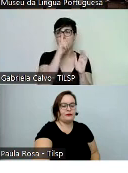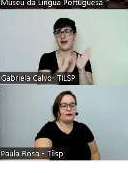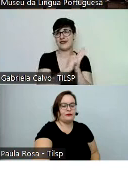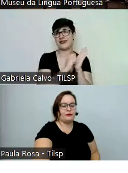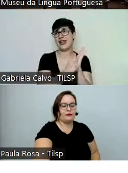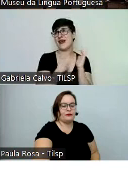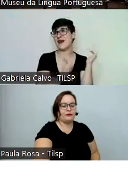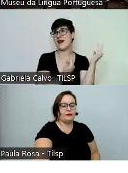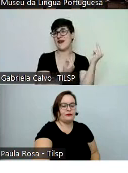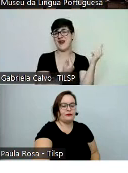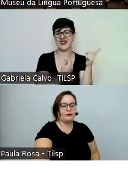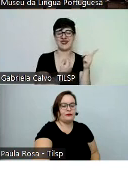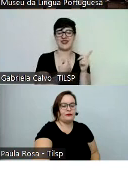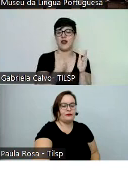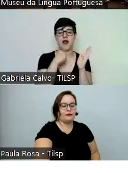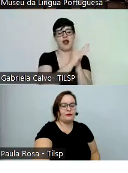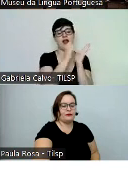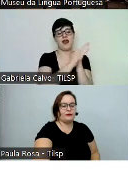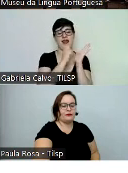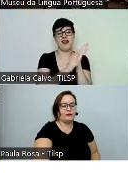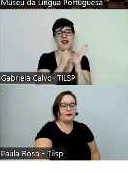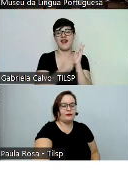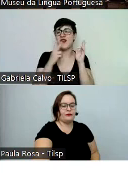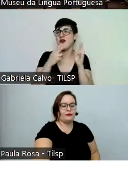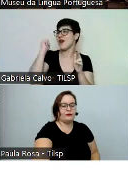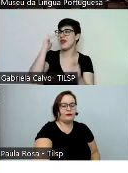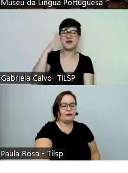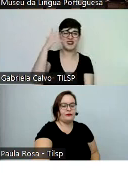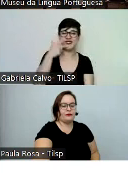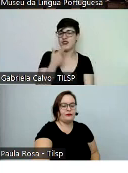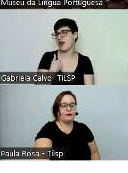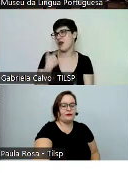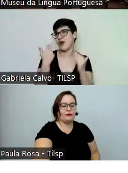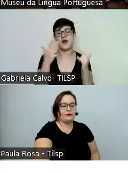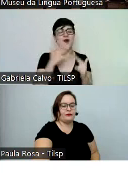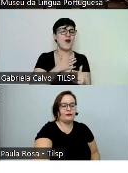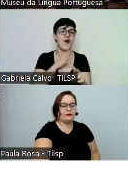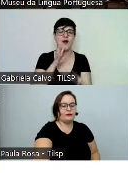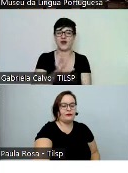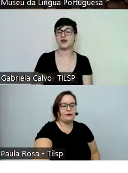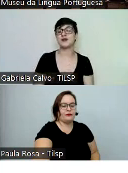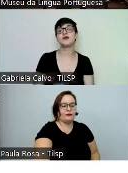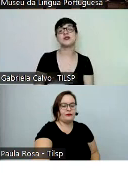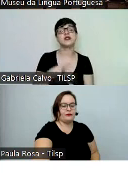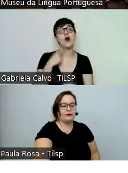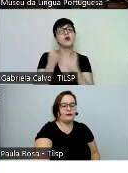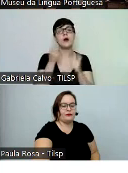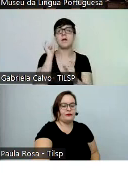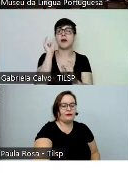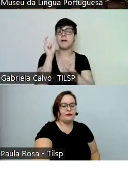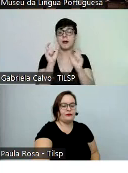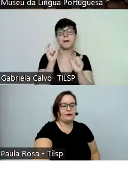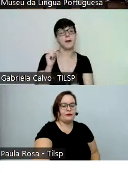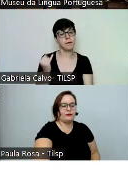quase metade como palestrante que falou antes de mim eu grifo tudo que ele fez alguns termos que são muito importantes para